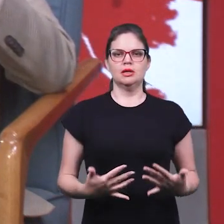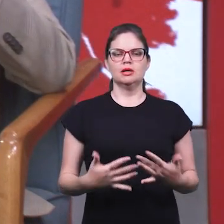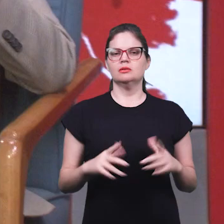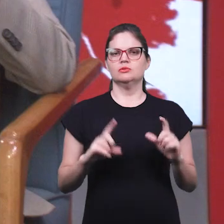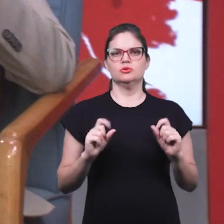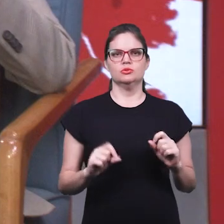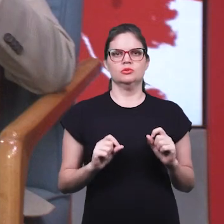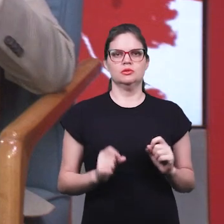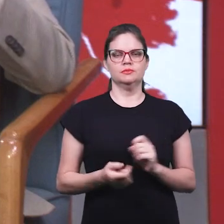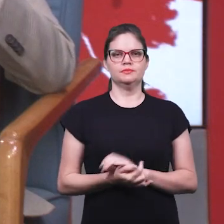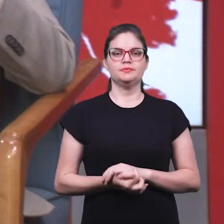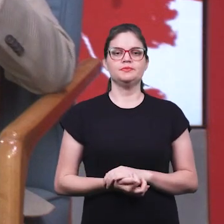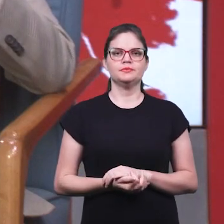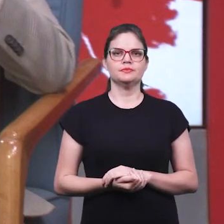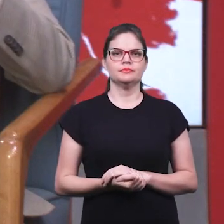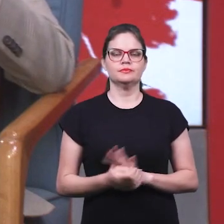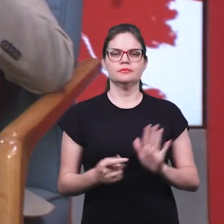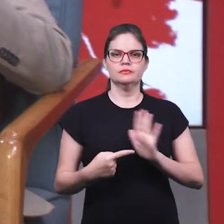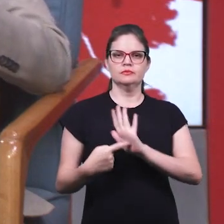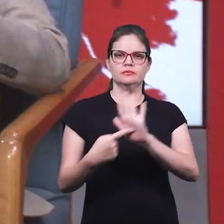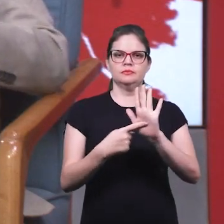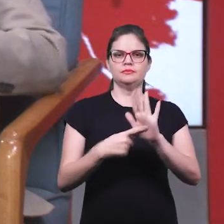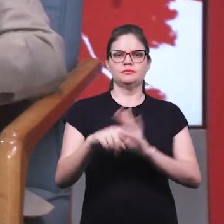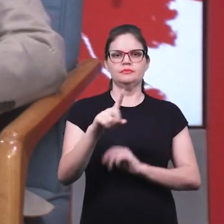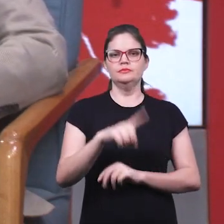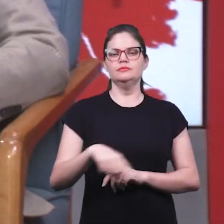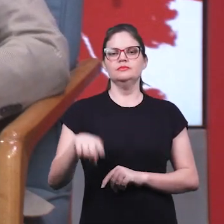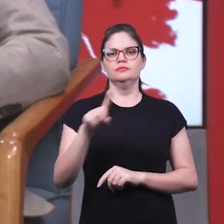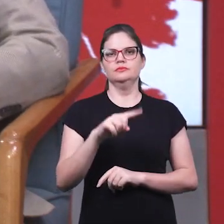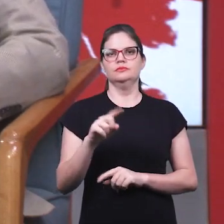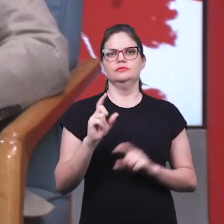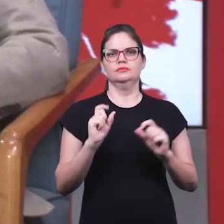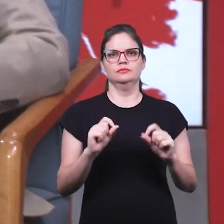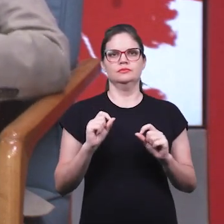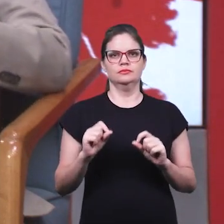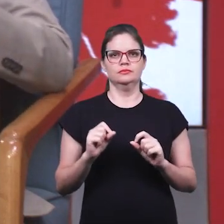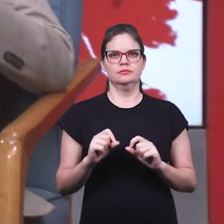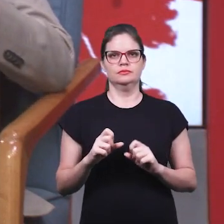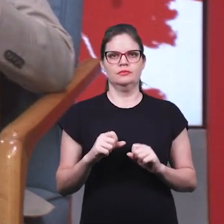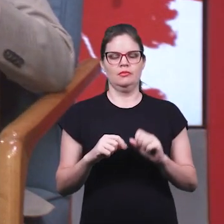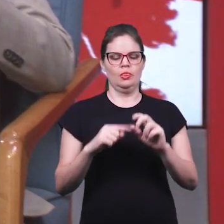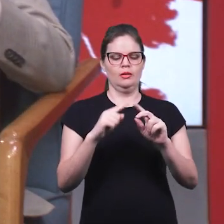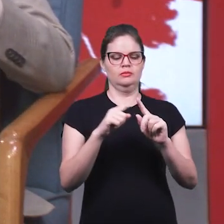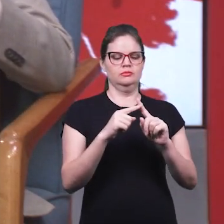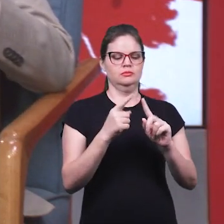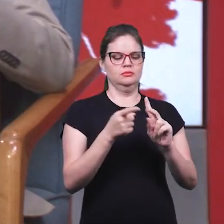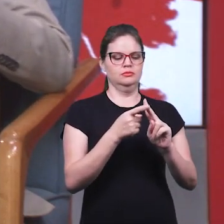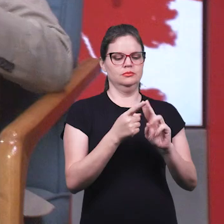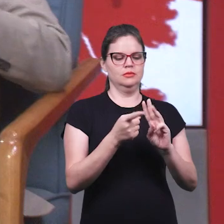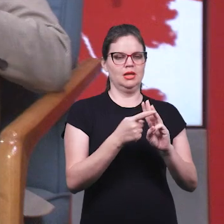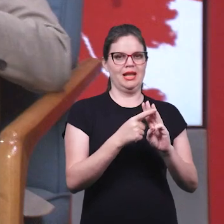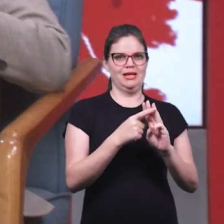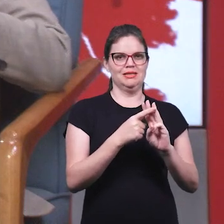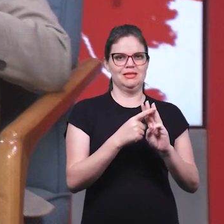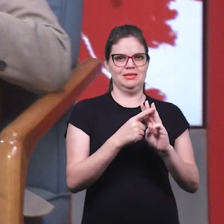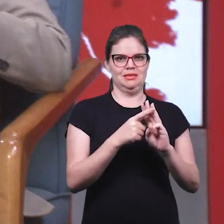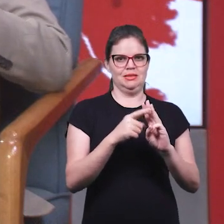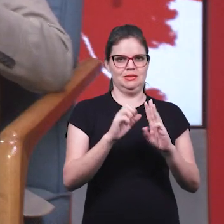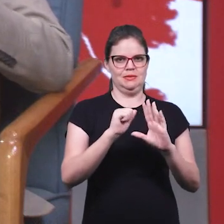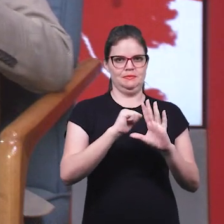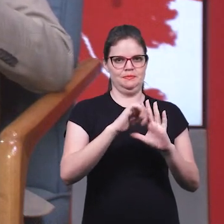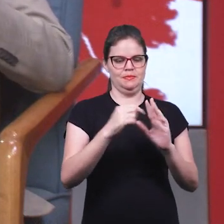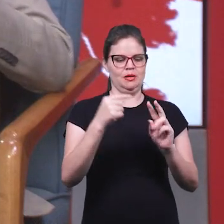naquela oportunidade, mostrando aos irmãos aquelas 3 categorias que